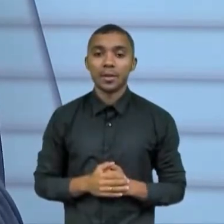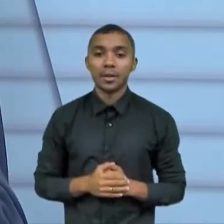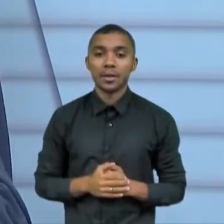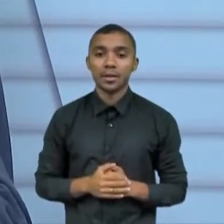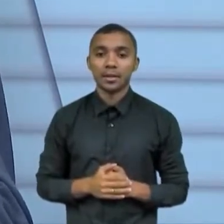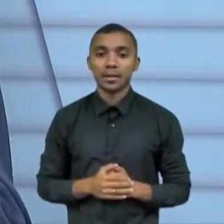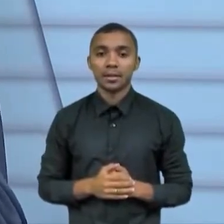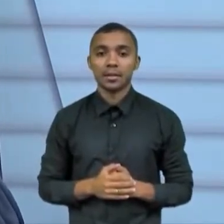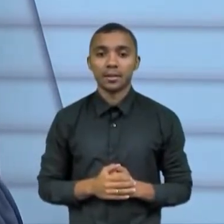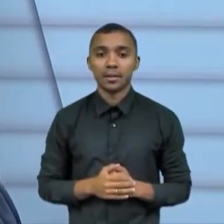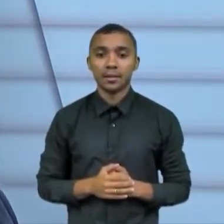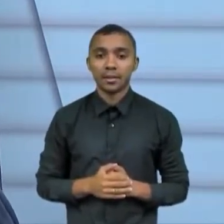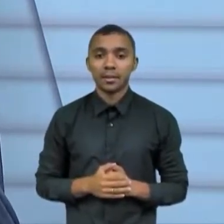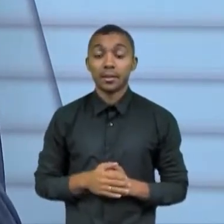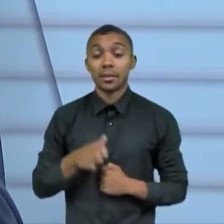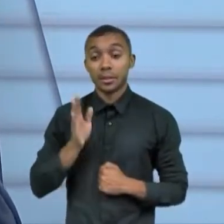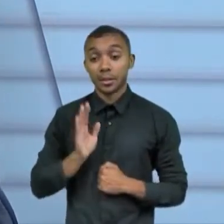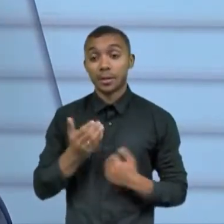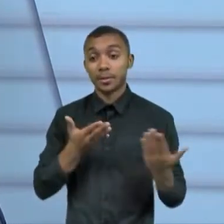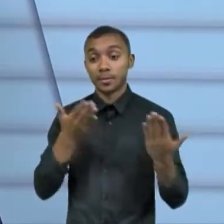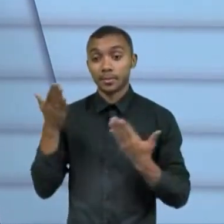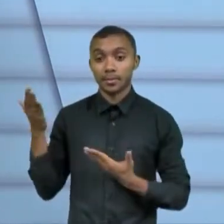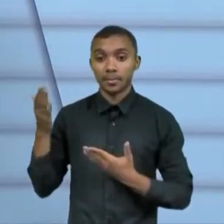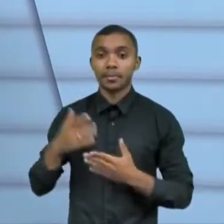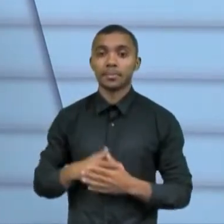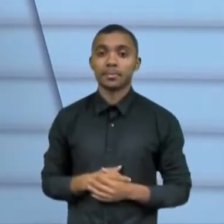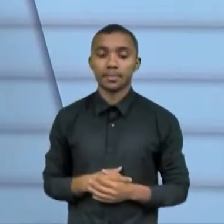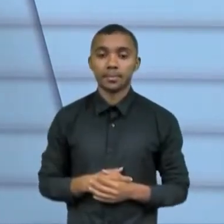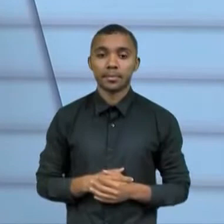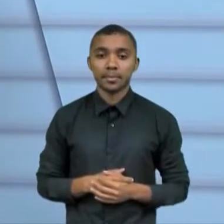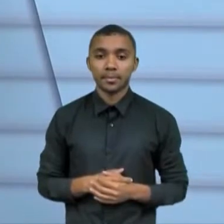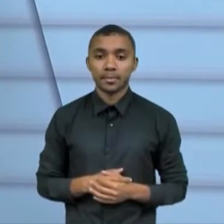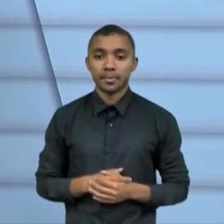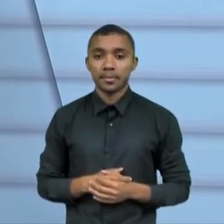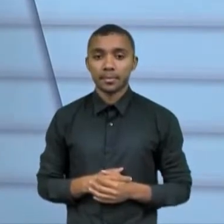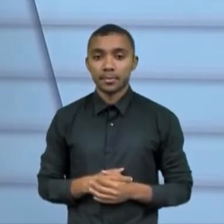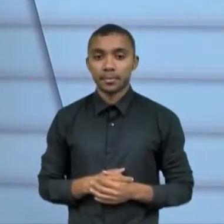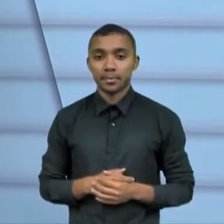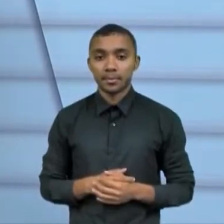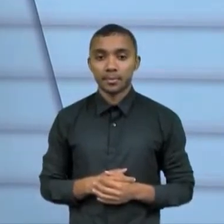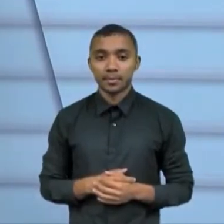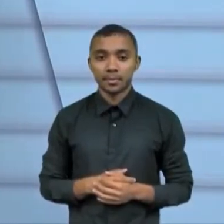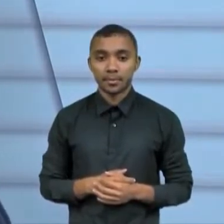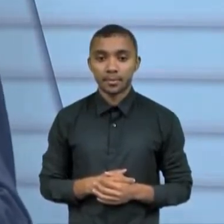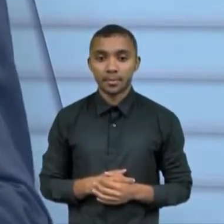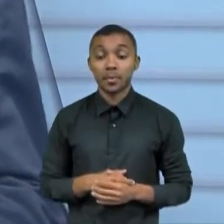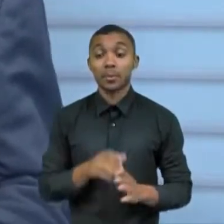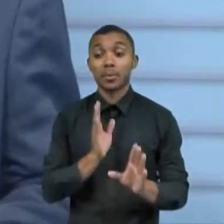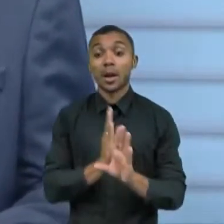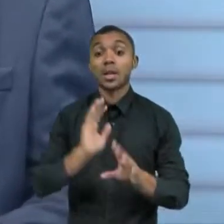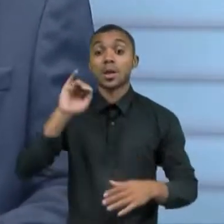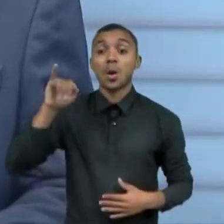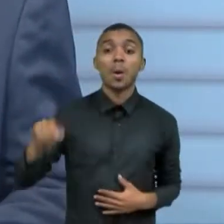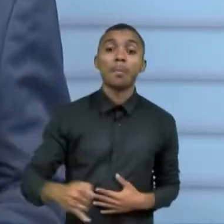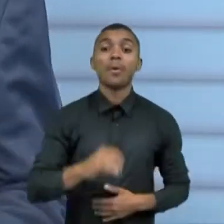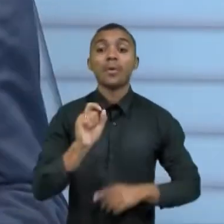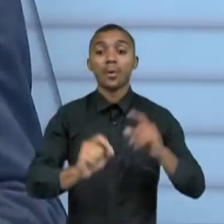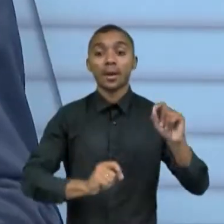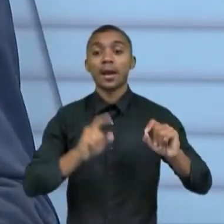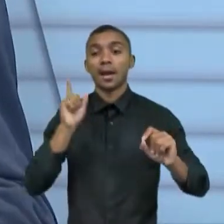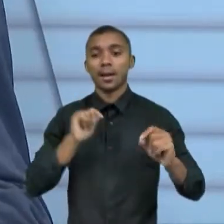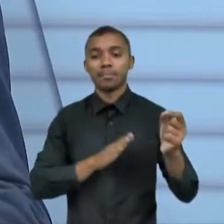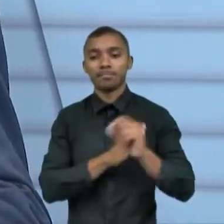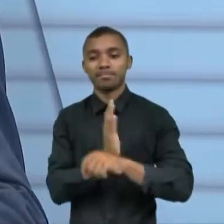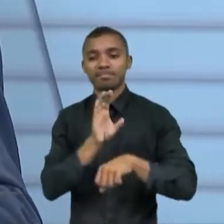Então, quem quiser, que estiver vendo o programa agora, entra no site da Unifor aí, faz a inscrição, você não vai perder a oportunidade de